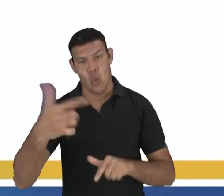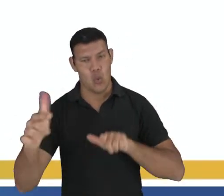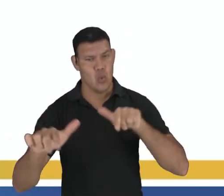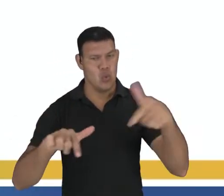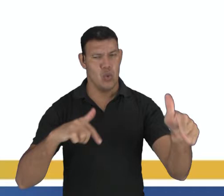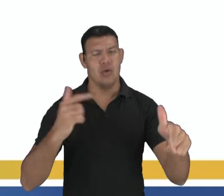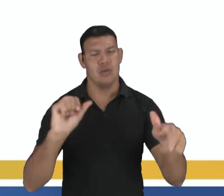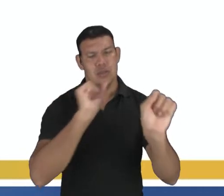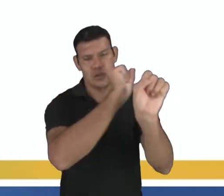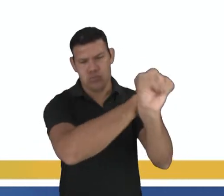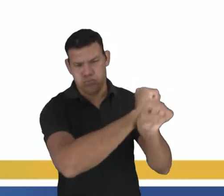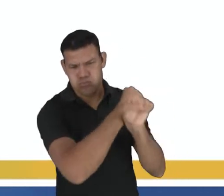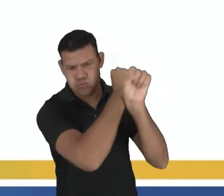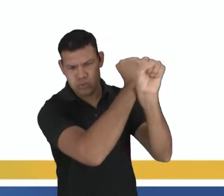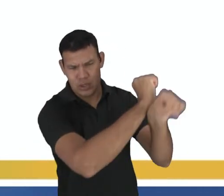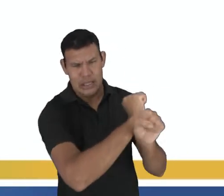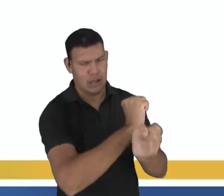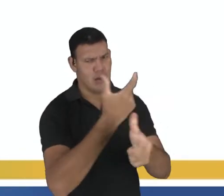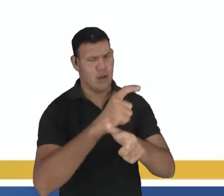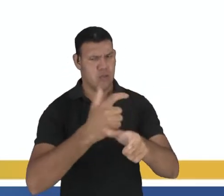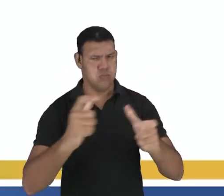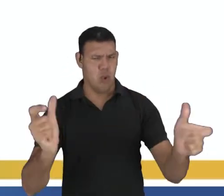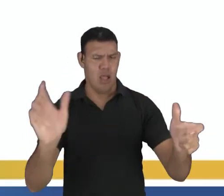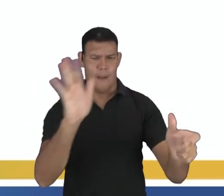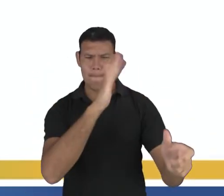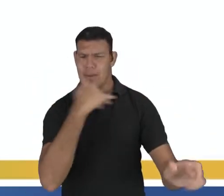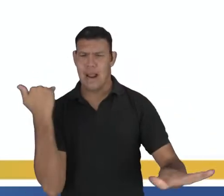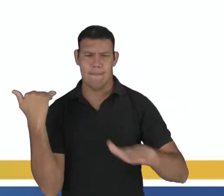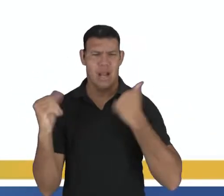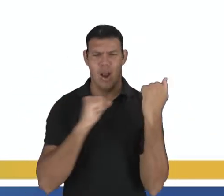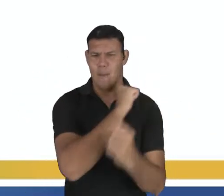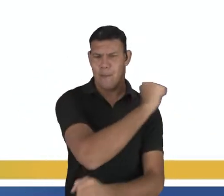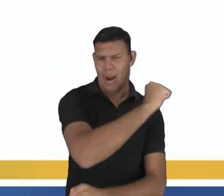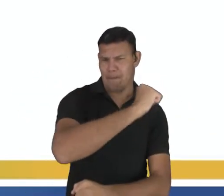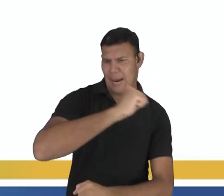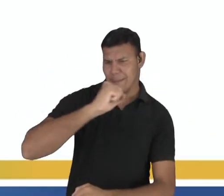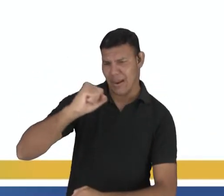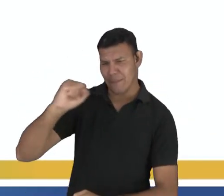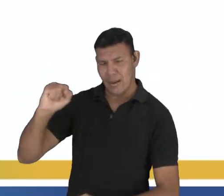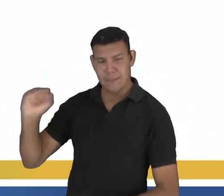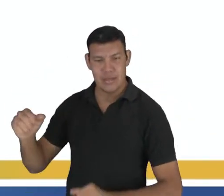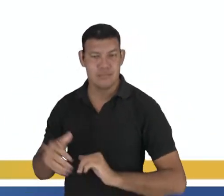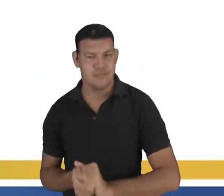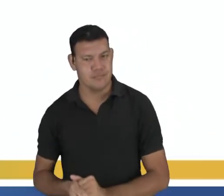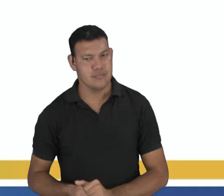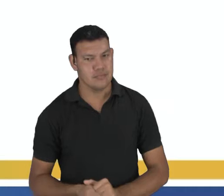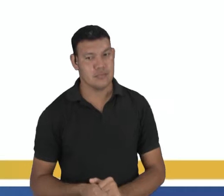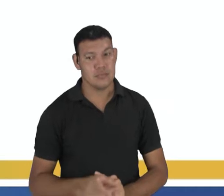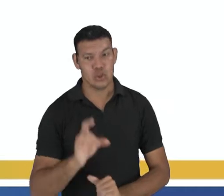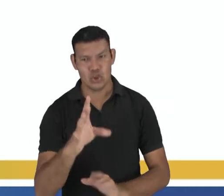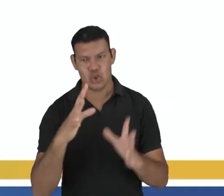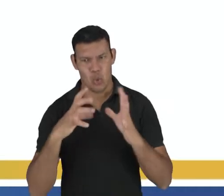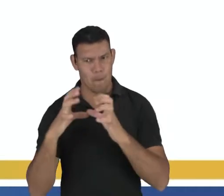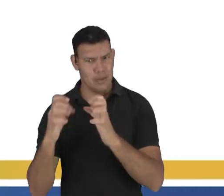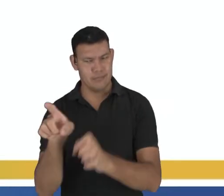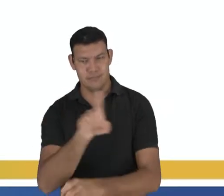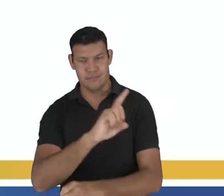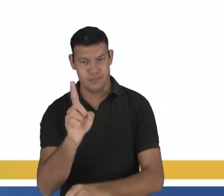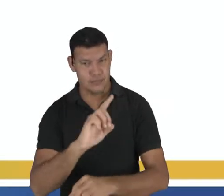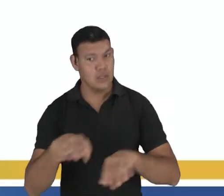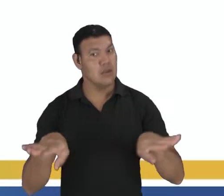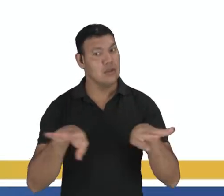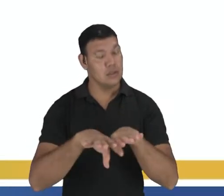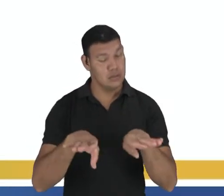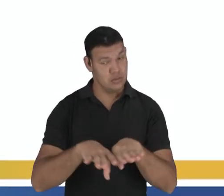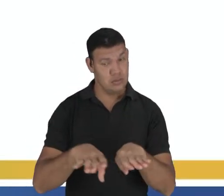foram feitos de escravos e a maioria exterminada. Não foram só os combates que exterminaram os indígenas. Os